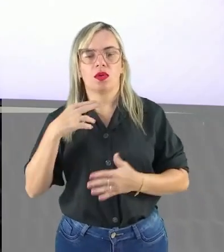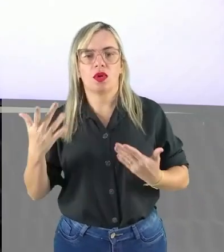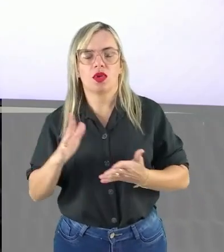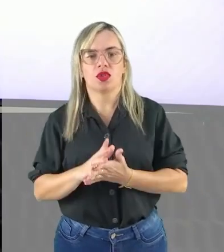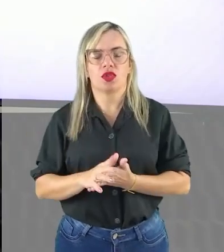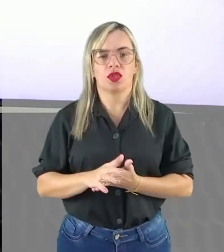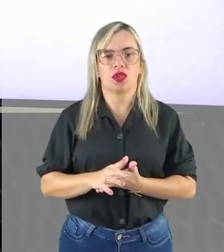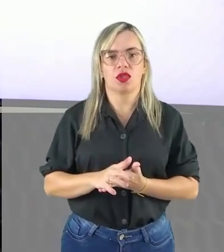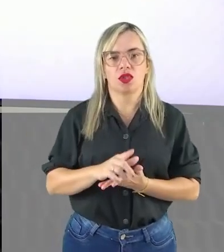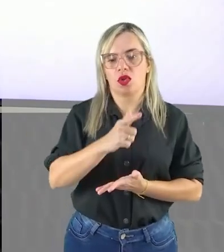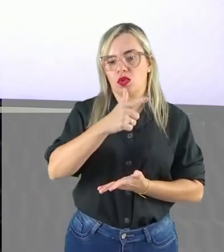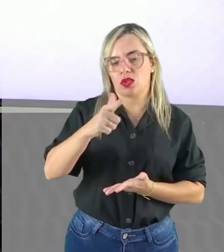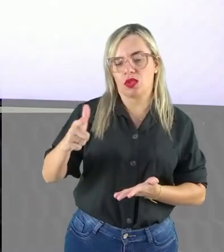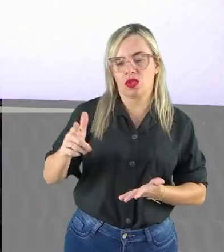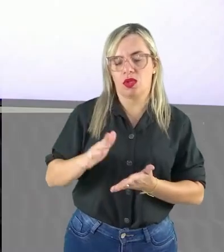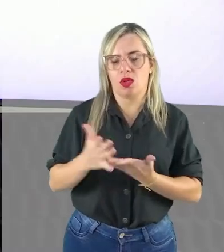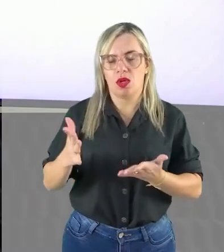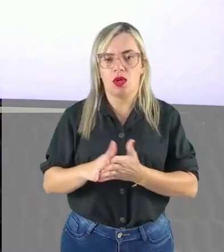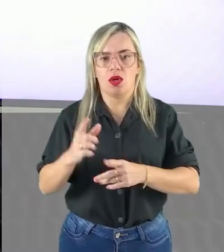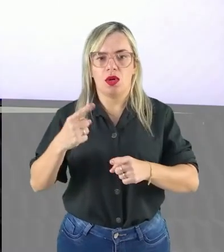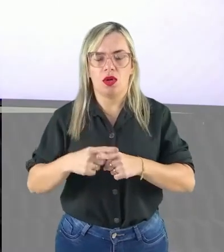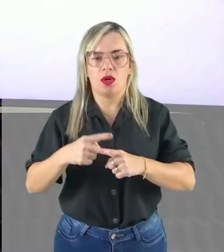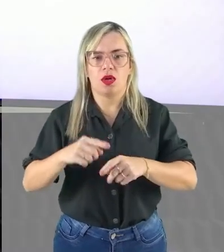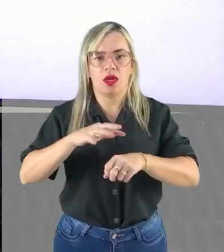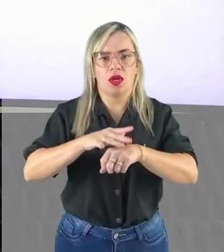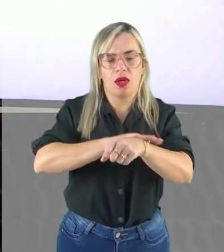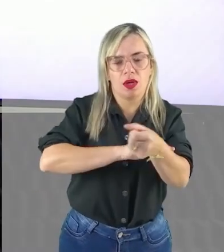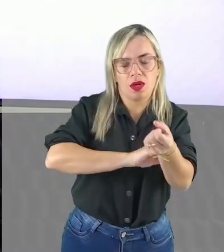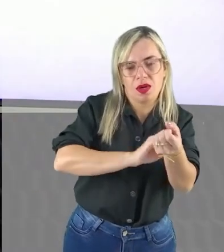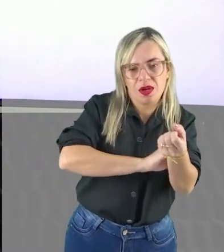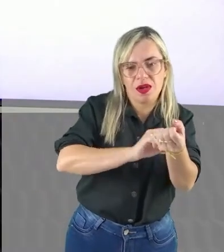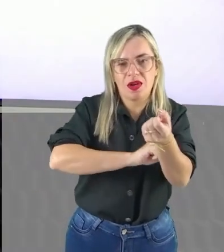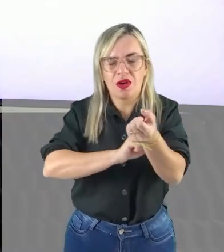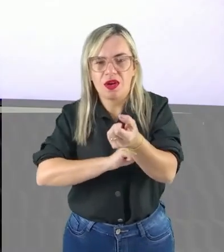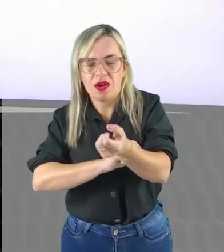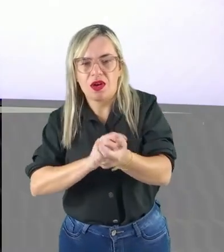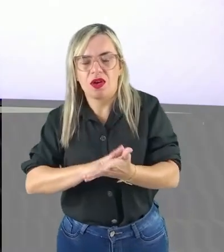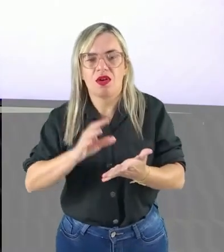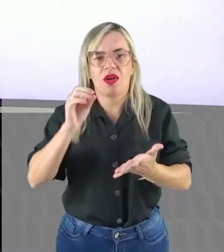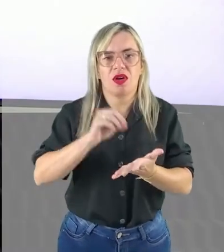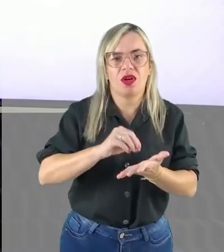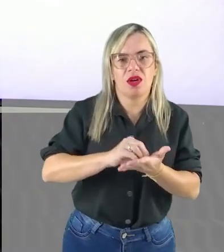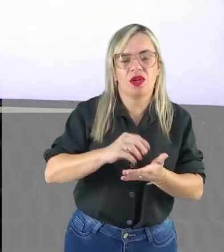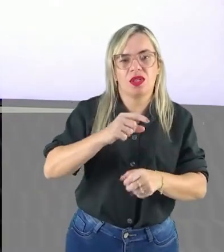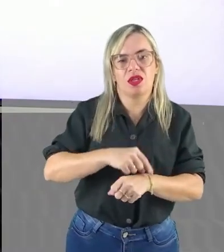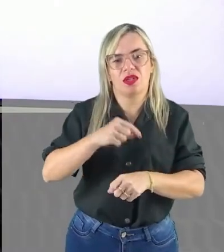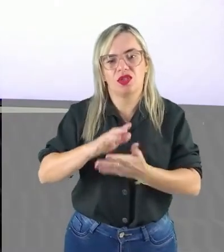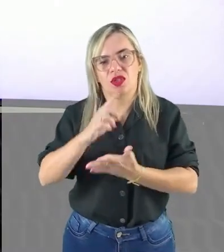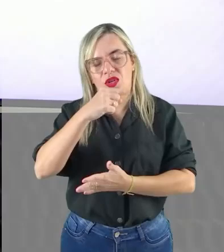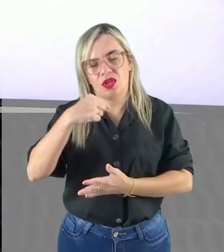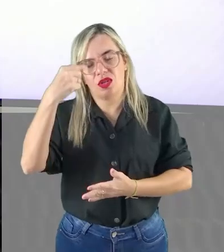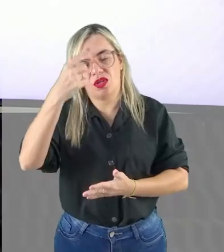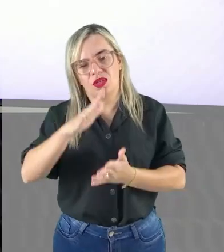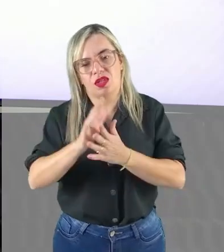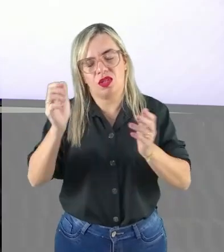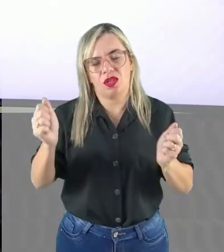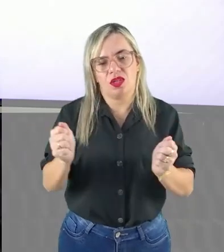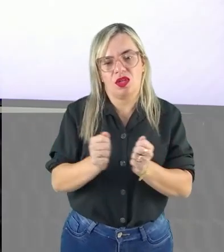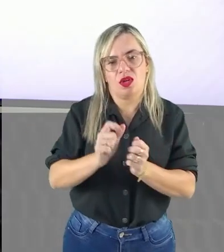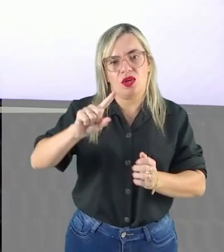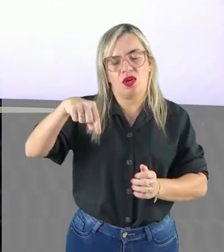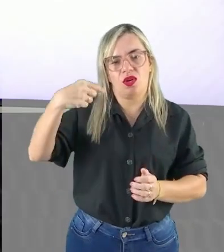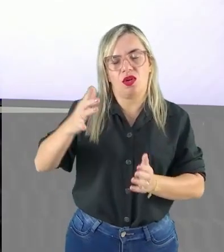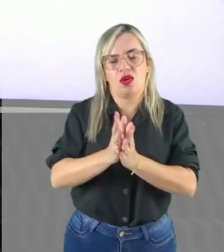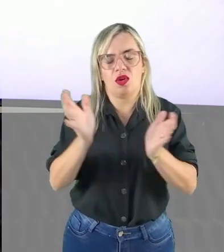alérgico, falta de tempo para atendê-lo, né, para estar com ele, ou outra razão, a companhia japonesa